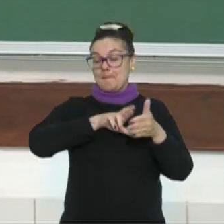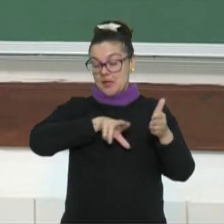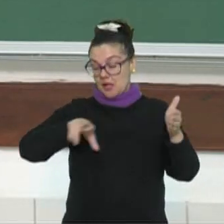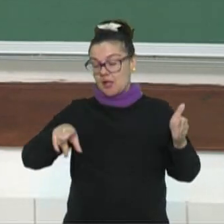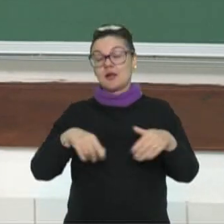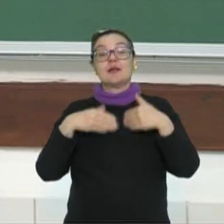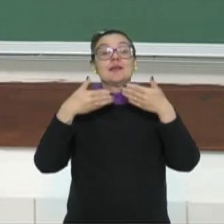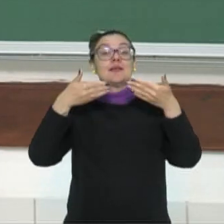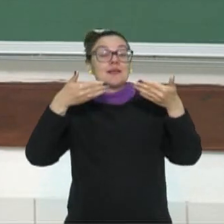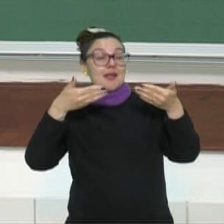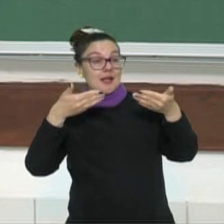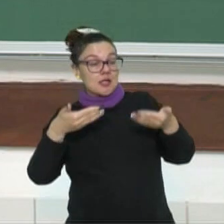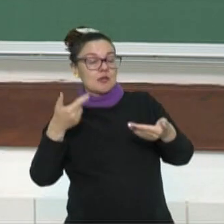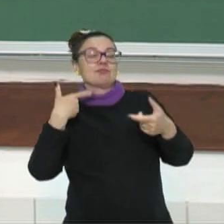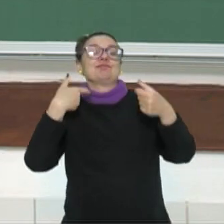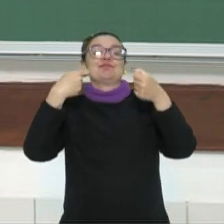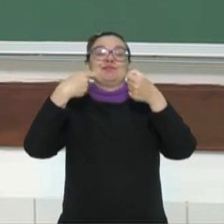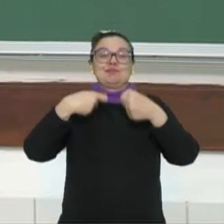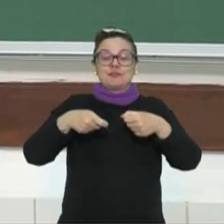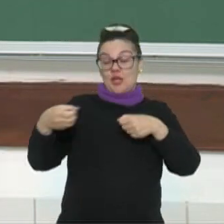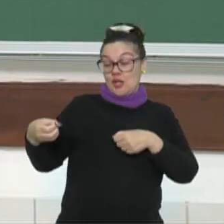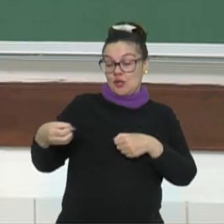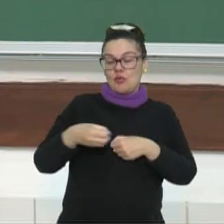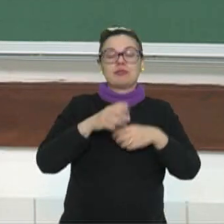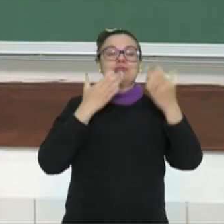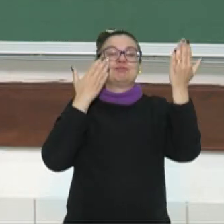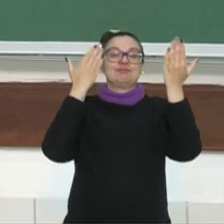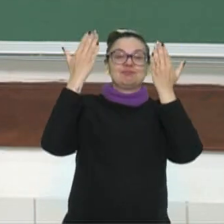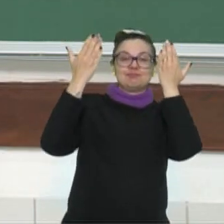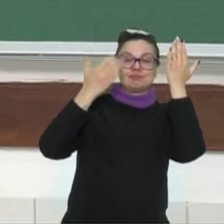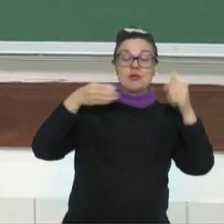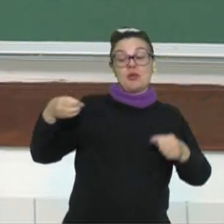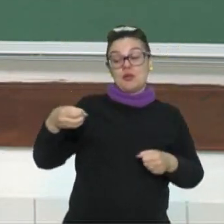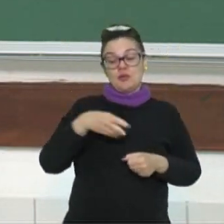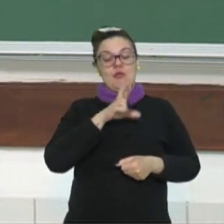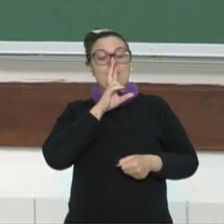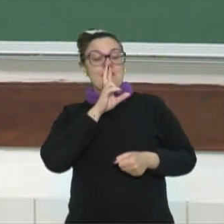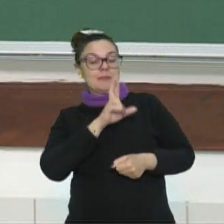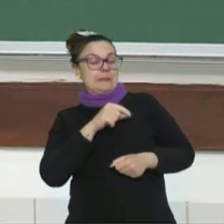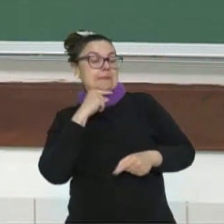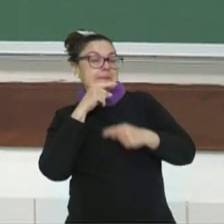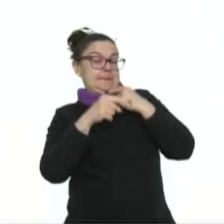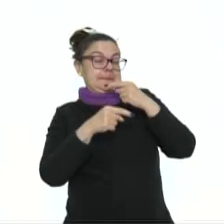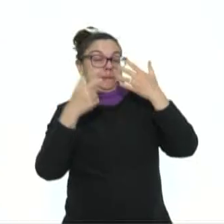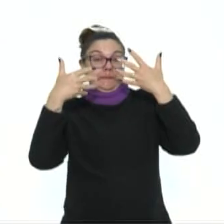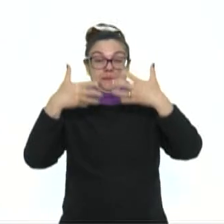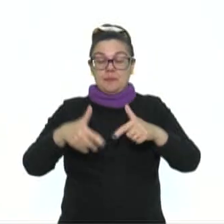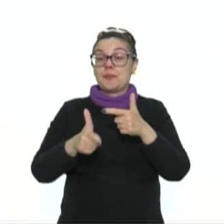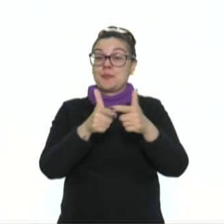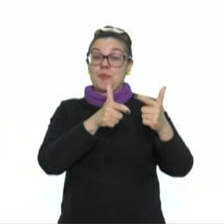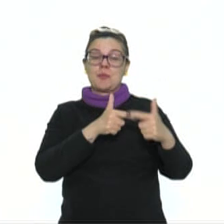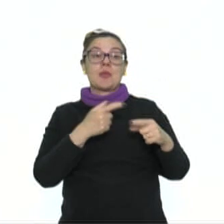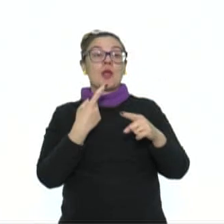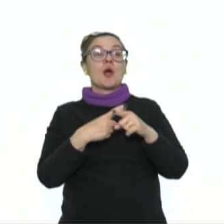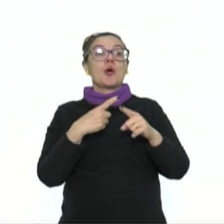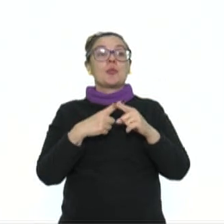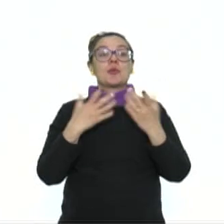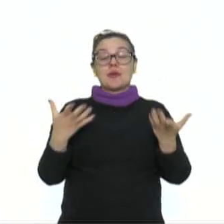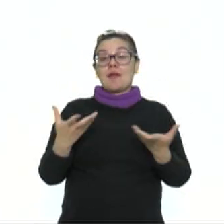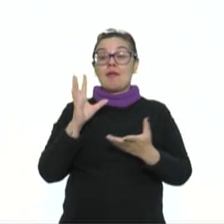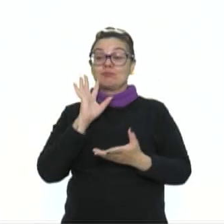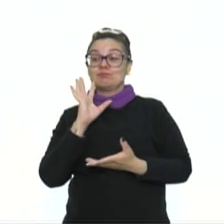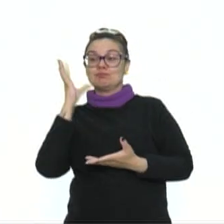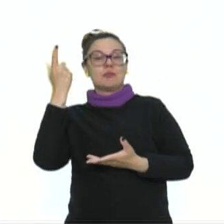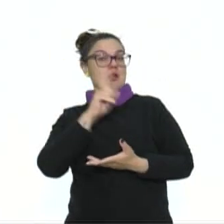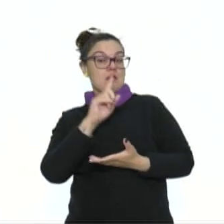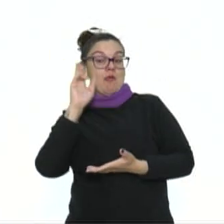isso fez com que nós precisássemos de uma nova reflexão, novas respostas a essas questões. Até mesmo porque ações